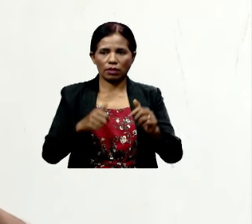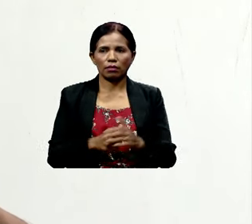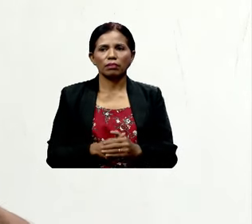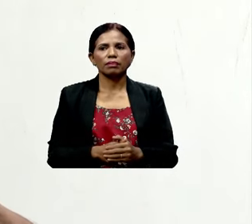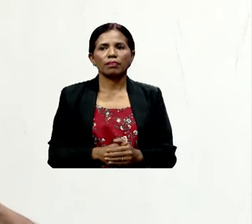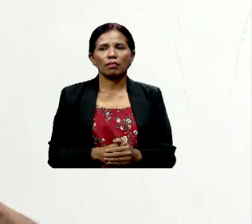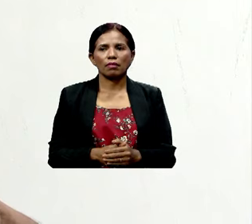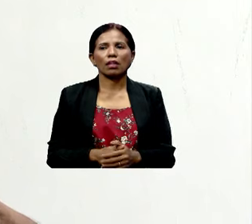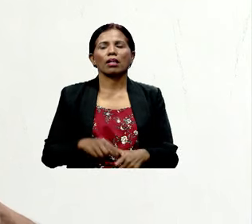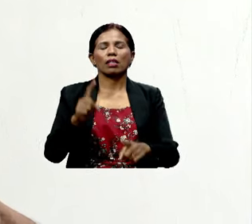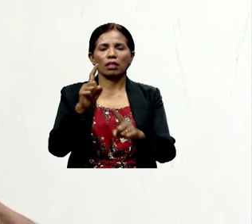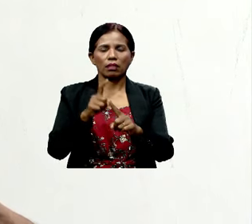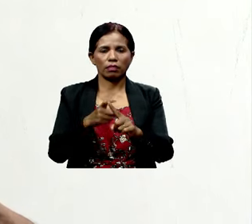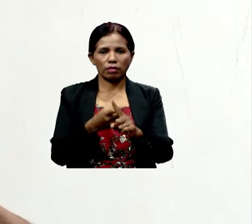da